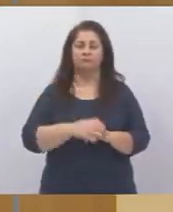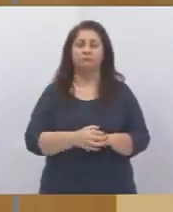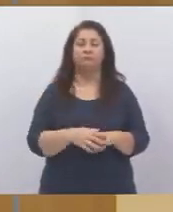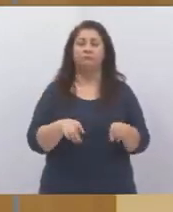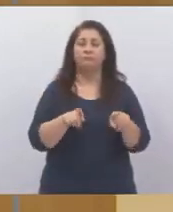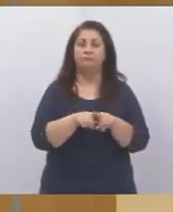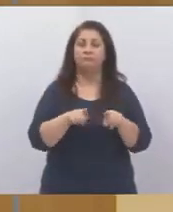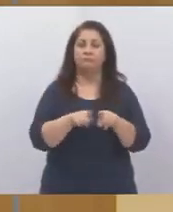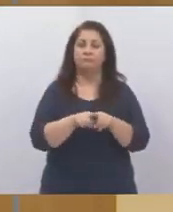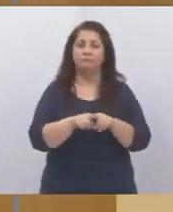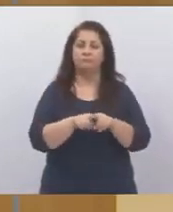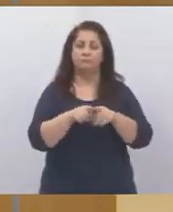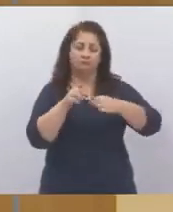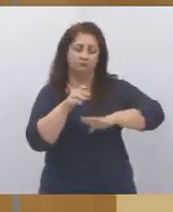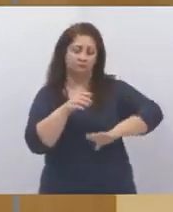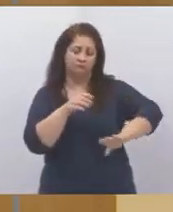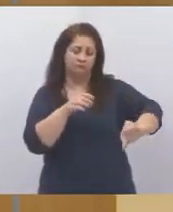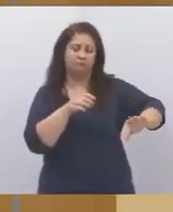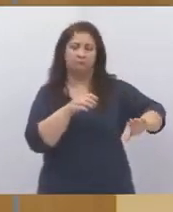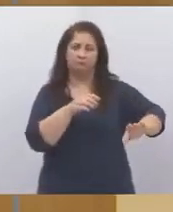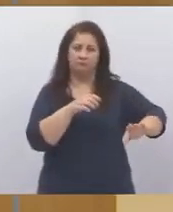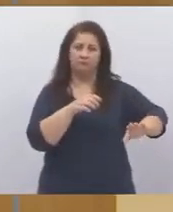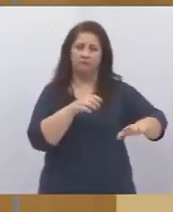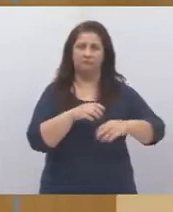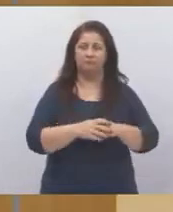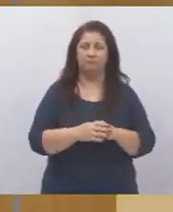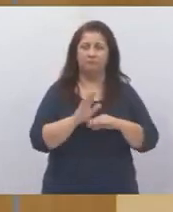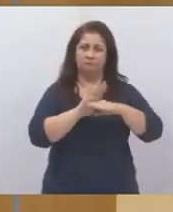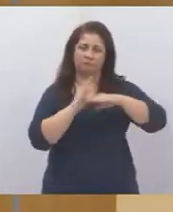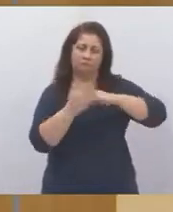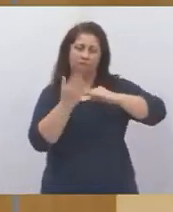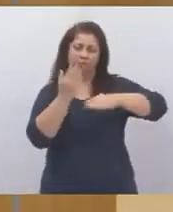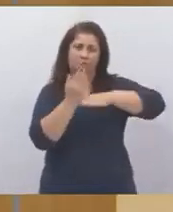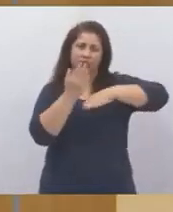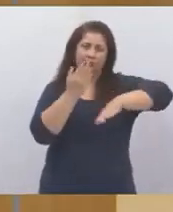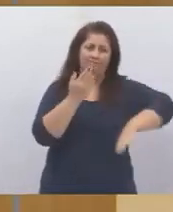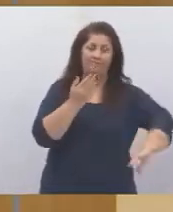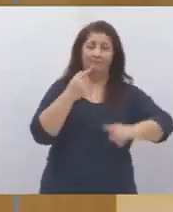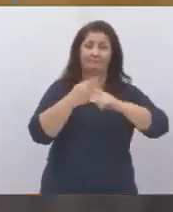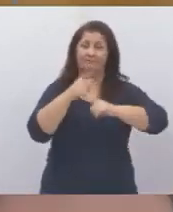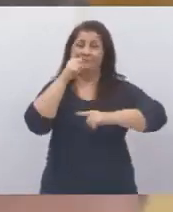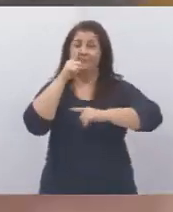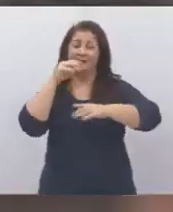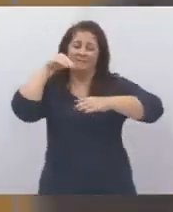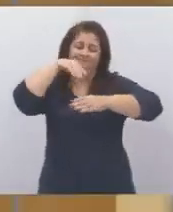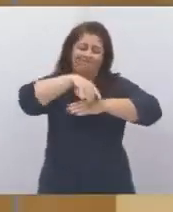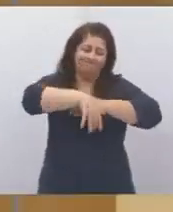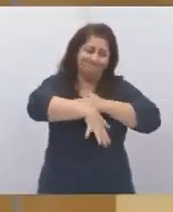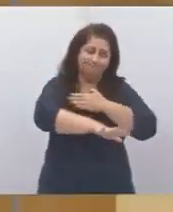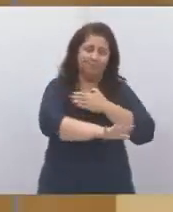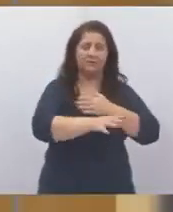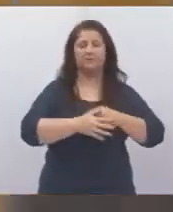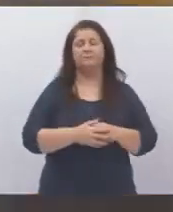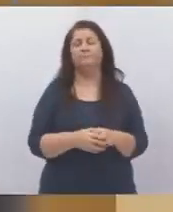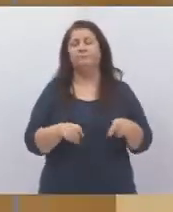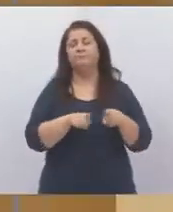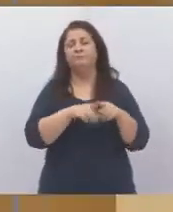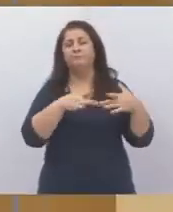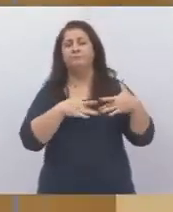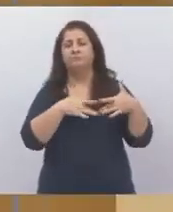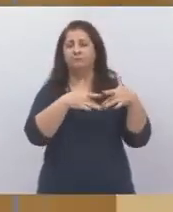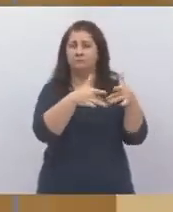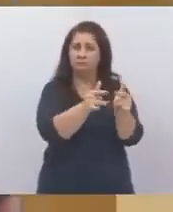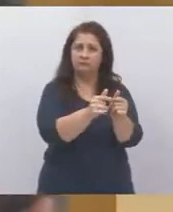da parte de baixo ali do Jardim São Luiz que tiveram a casa invadida pelas águas e solidária de